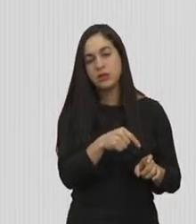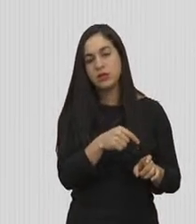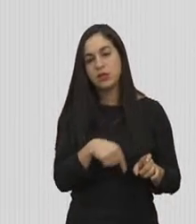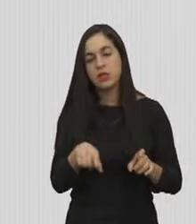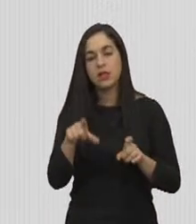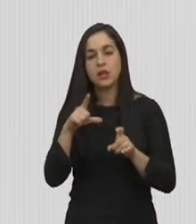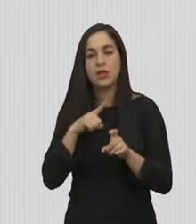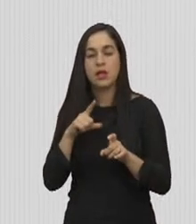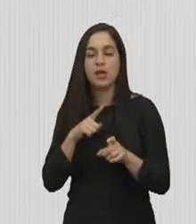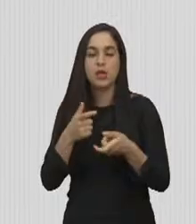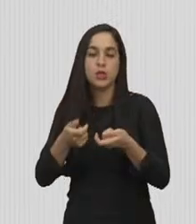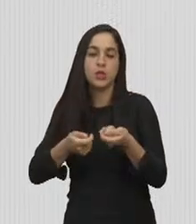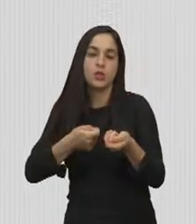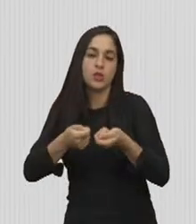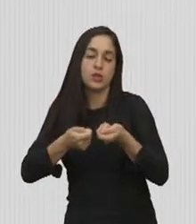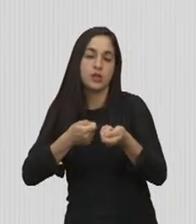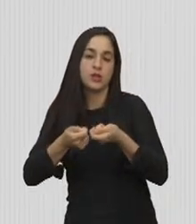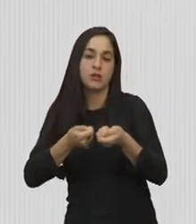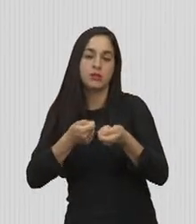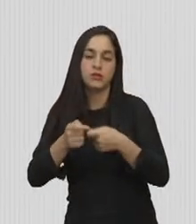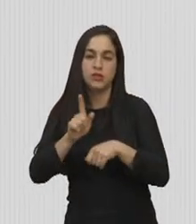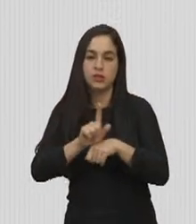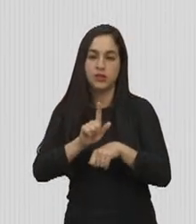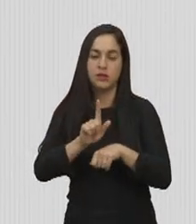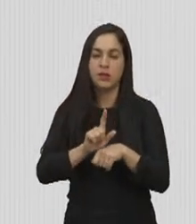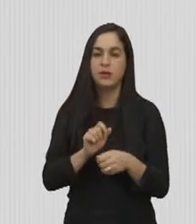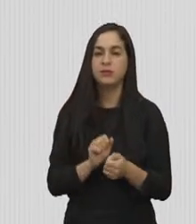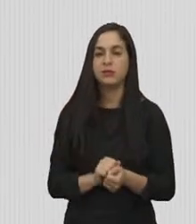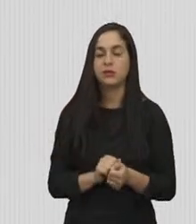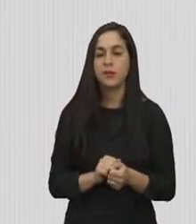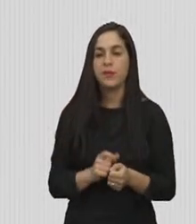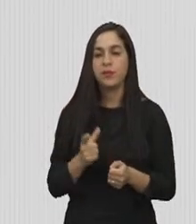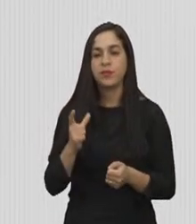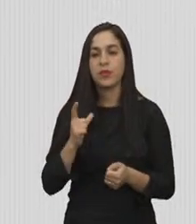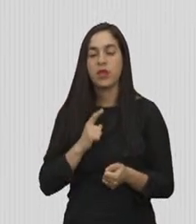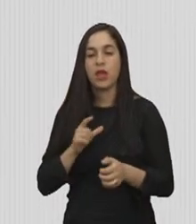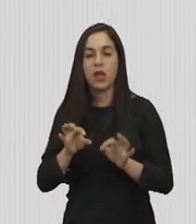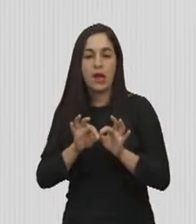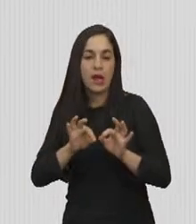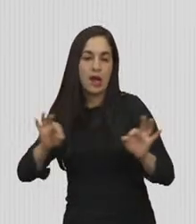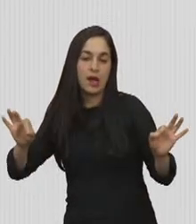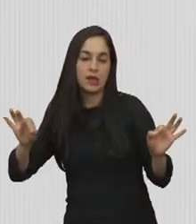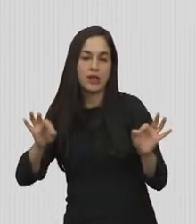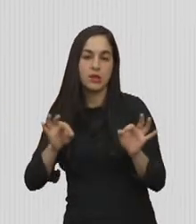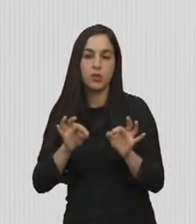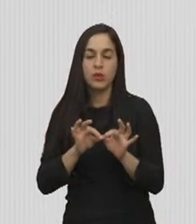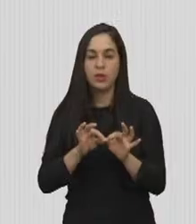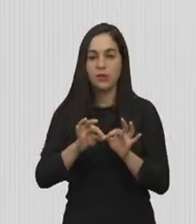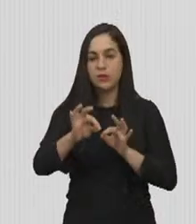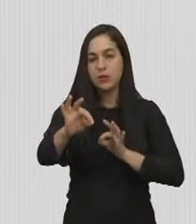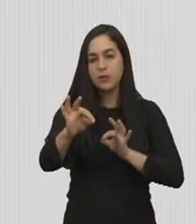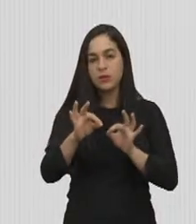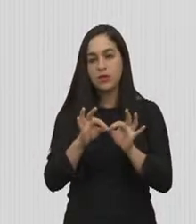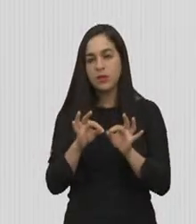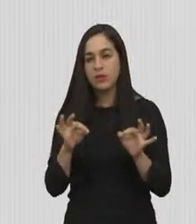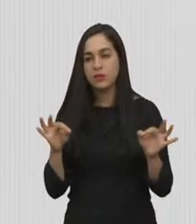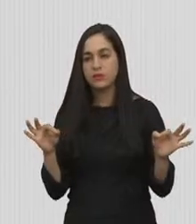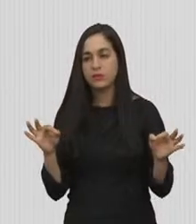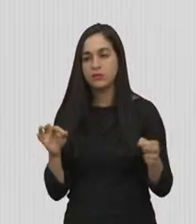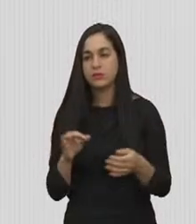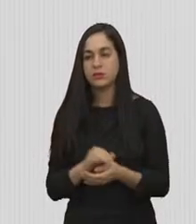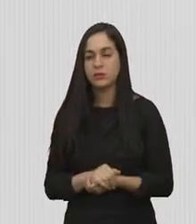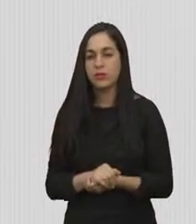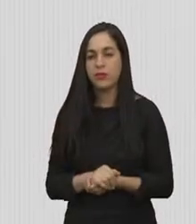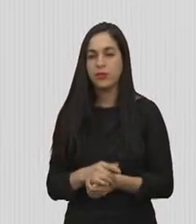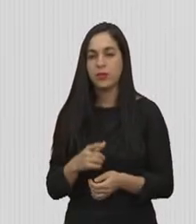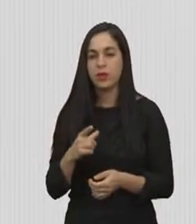Temos a área de gestão, temos a área de arquitetura, urbanismo e a área de licenciatura em pedagogia.